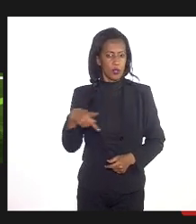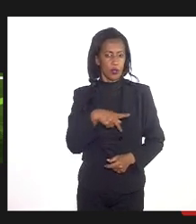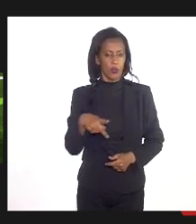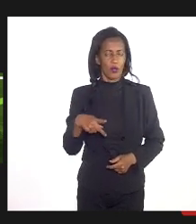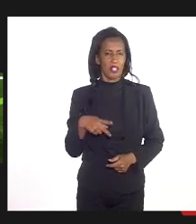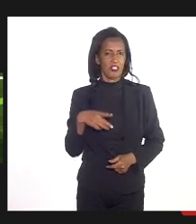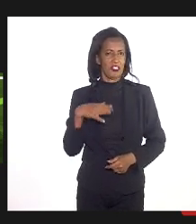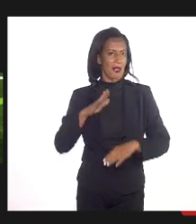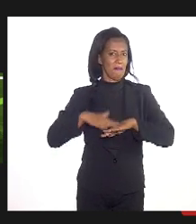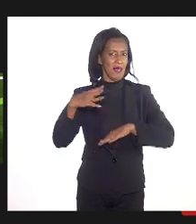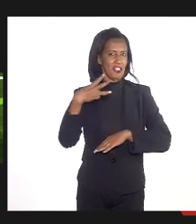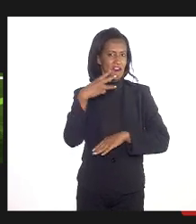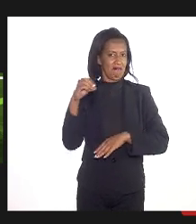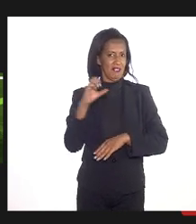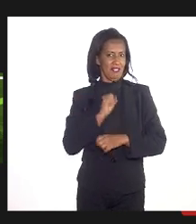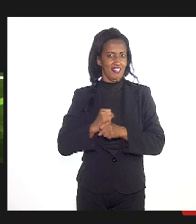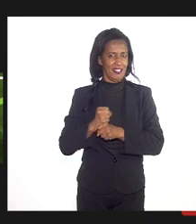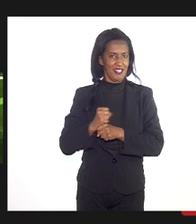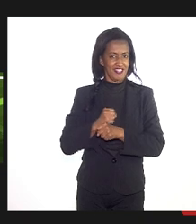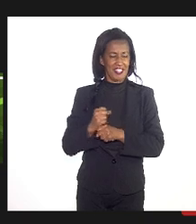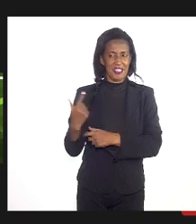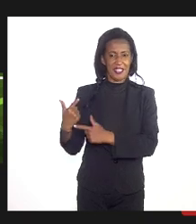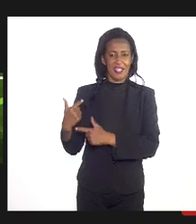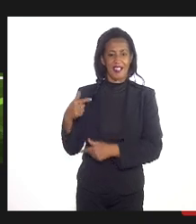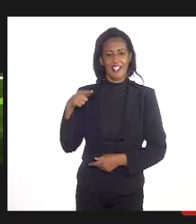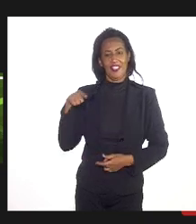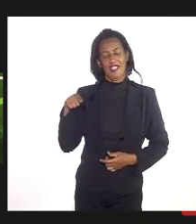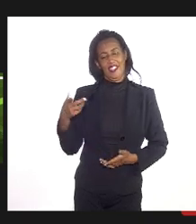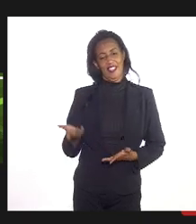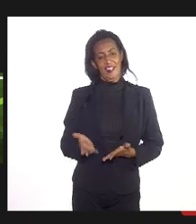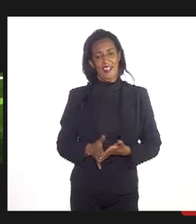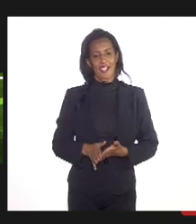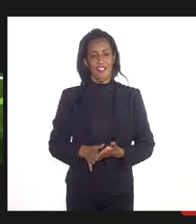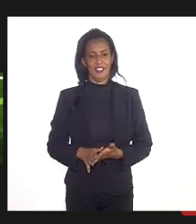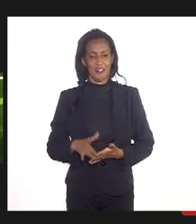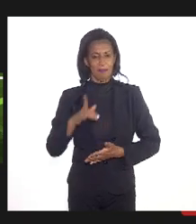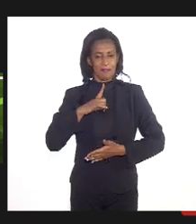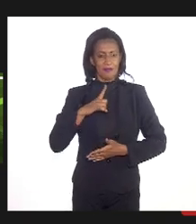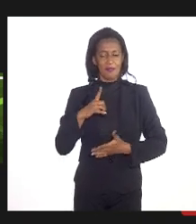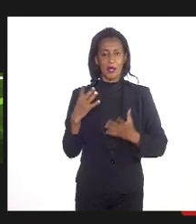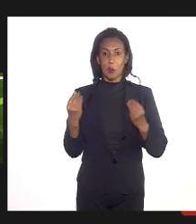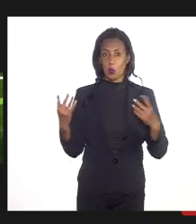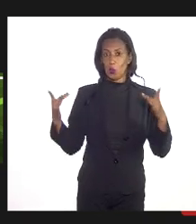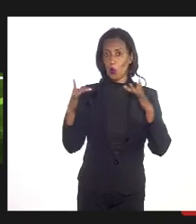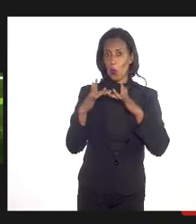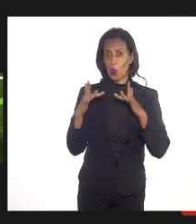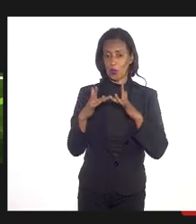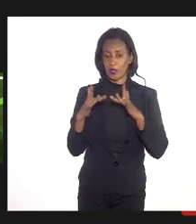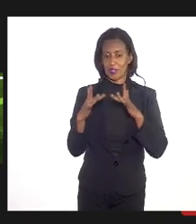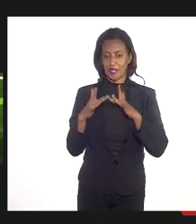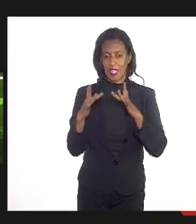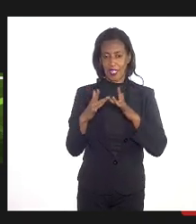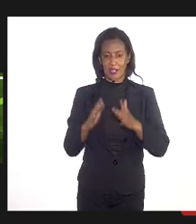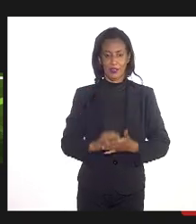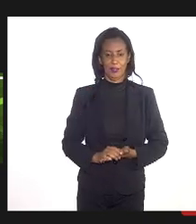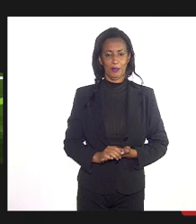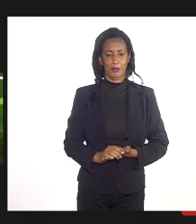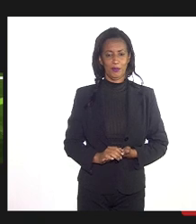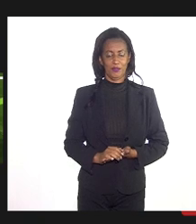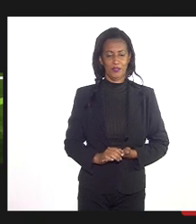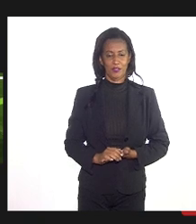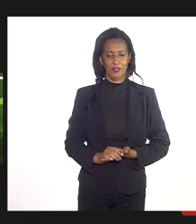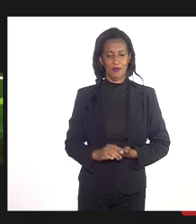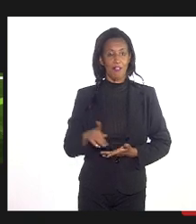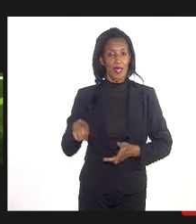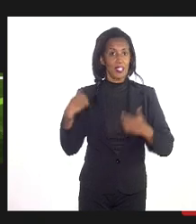anos, sou de Magé, tenho muito contato com